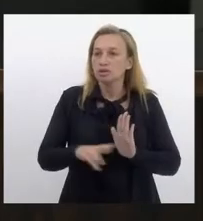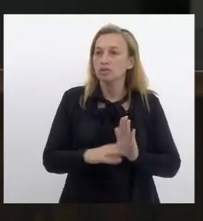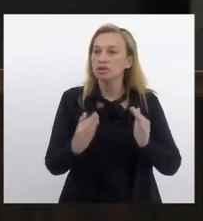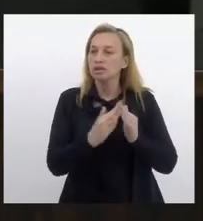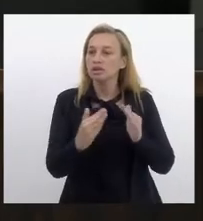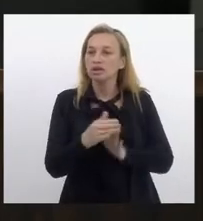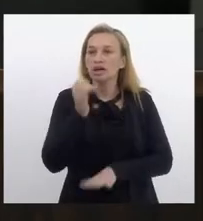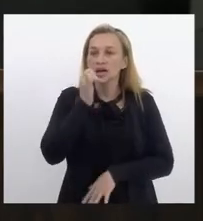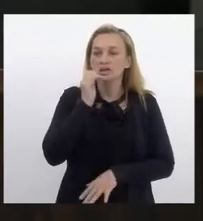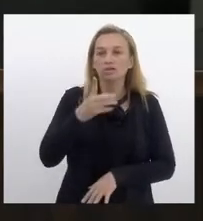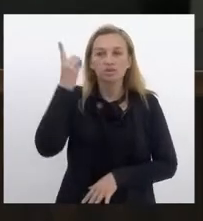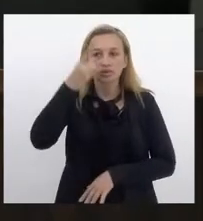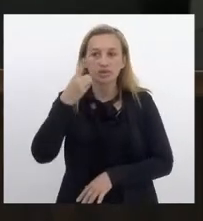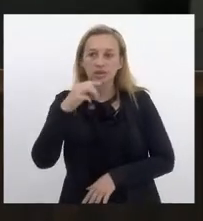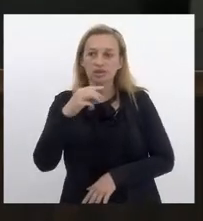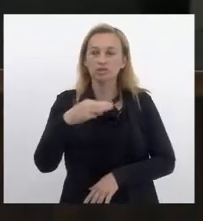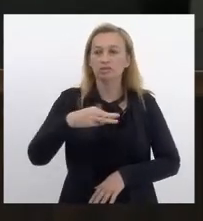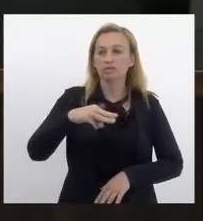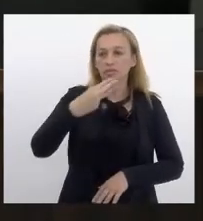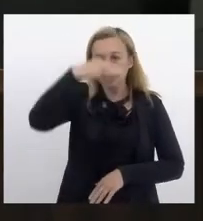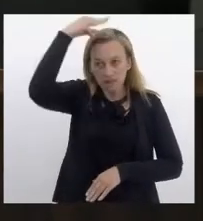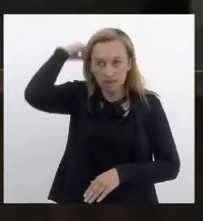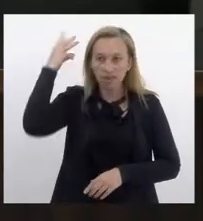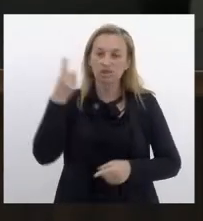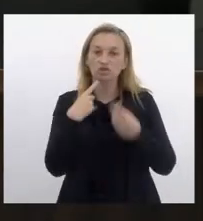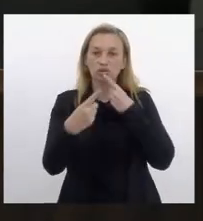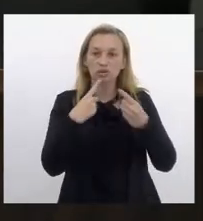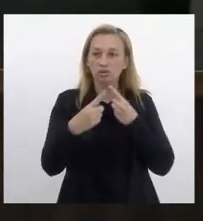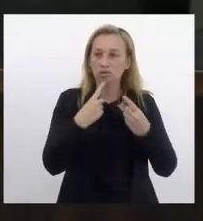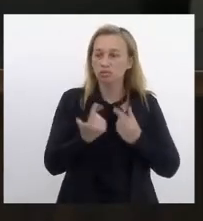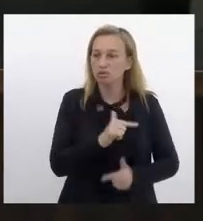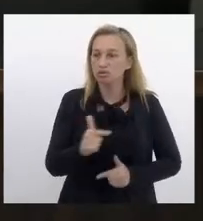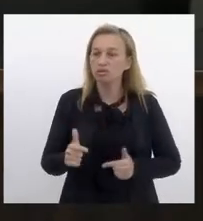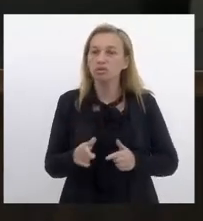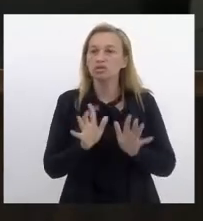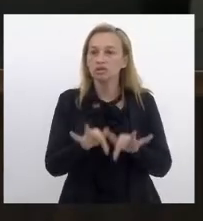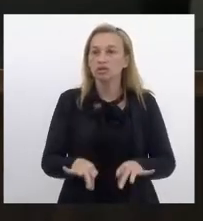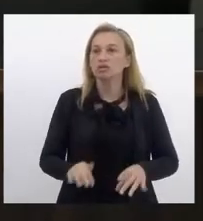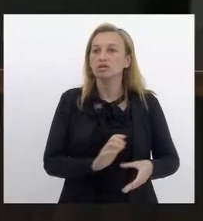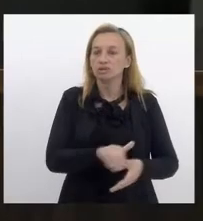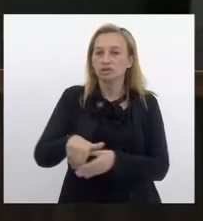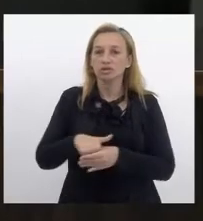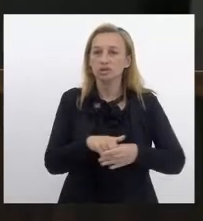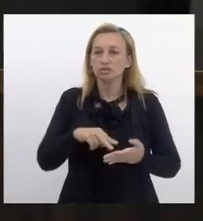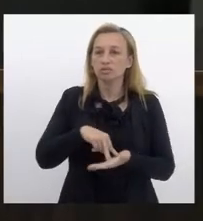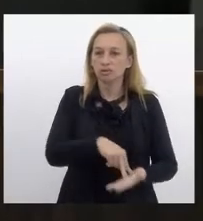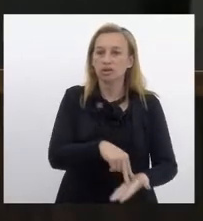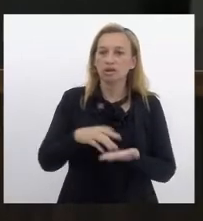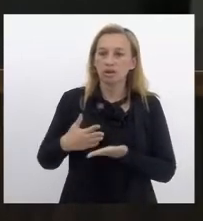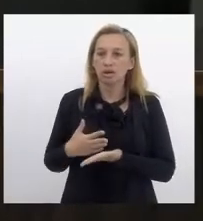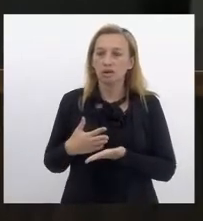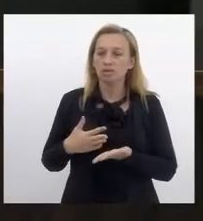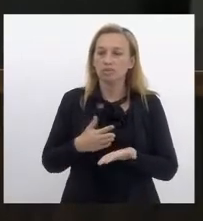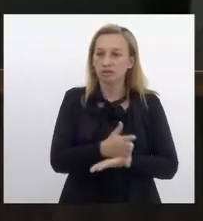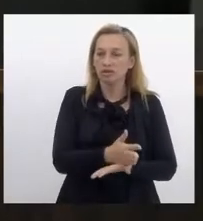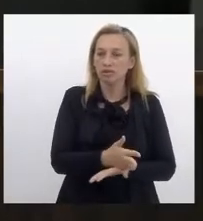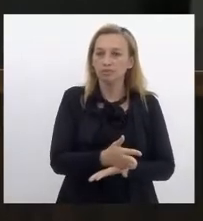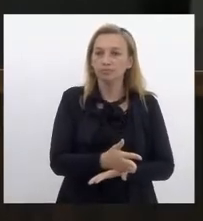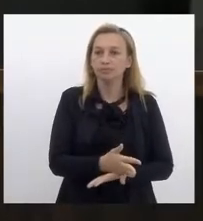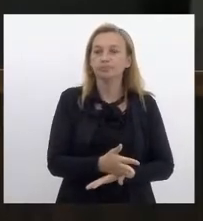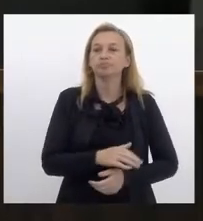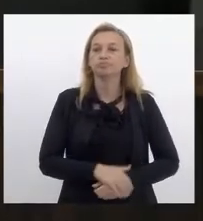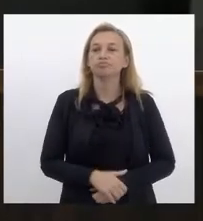favorável, relator deputado Márcio Canella. Em discussão, não havendo que queira discutir, encerra a discussão, em votação, se os que aprovam permaneçam como estão, aprovado,